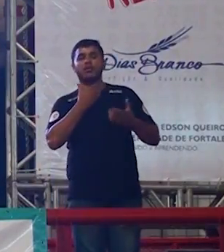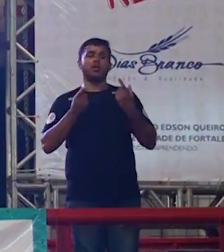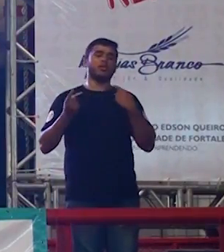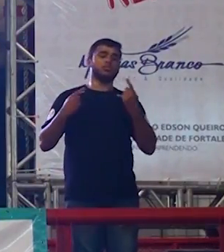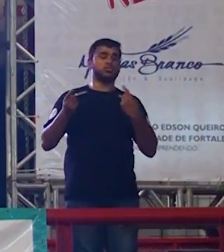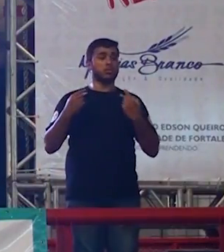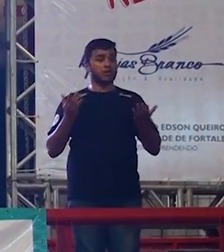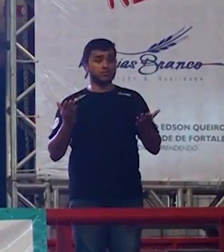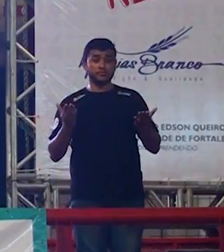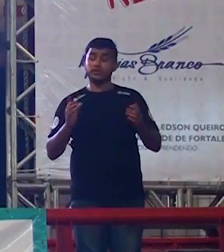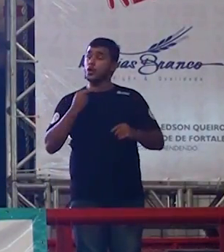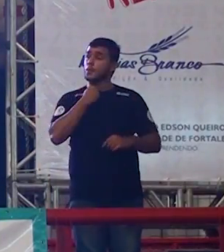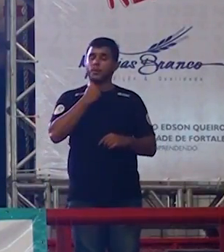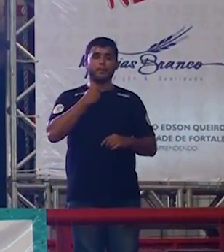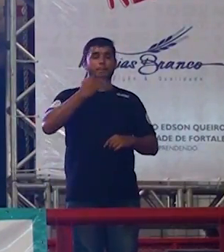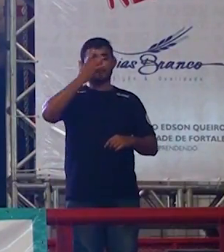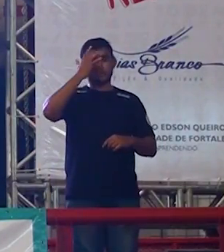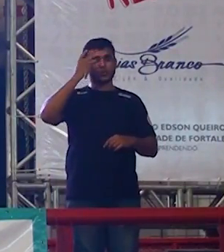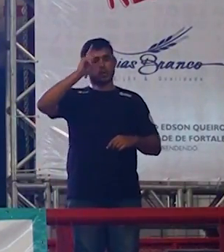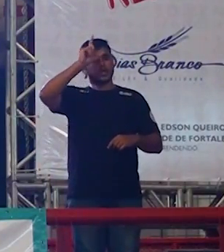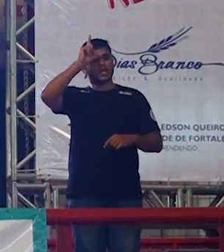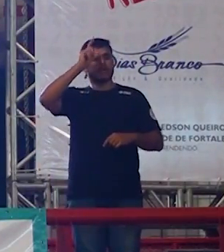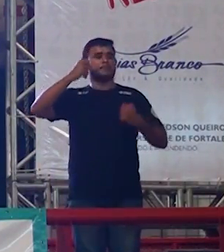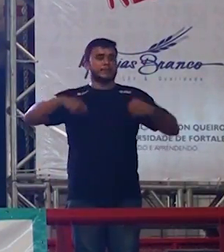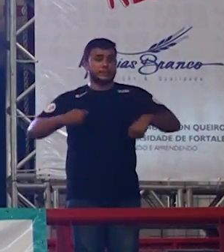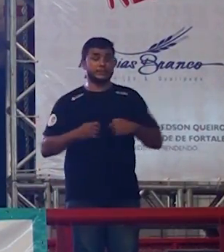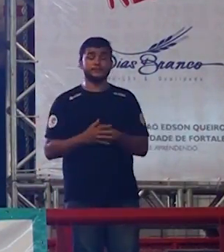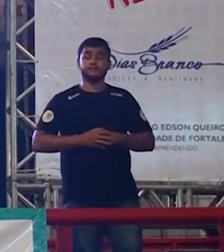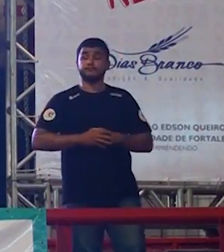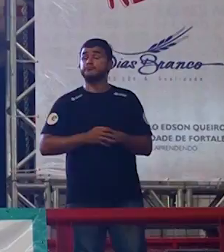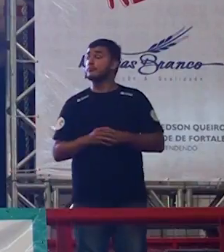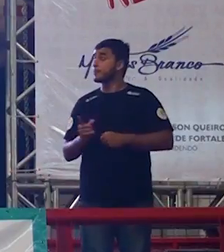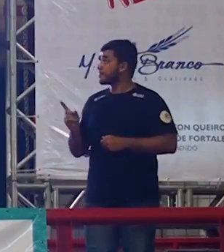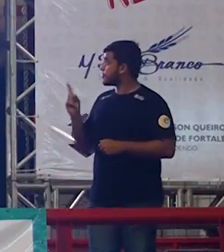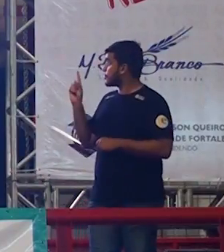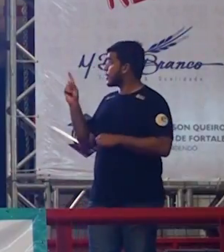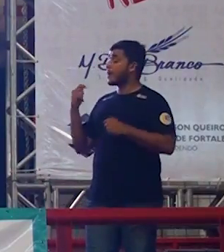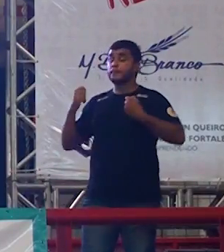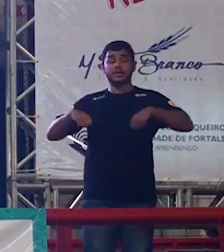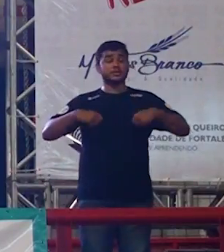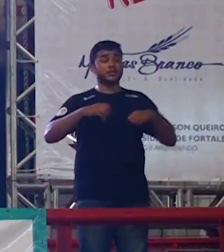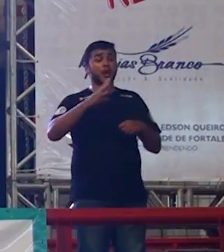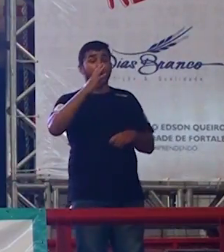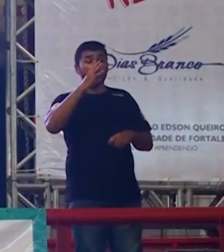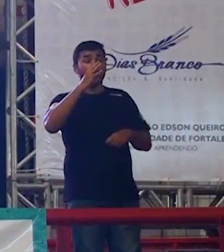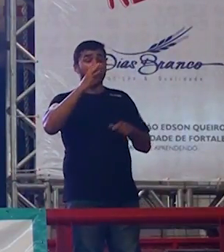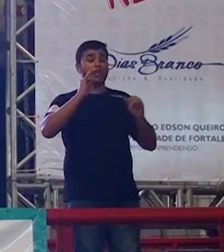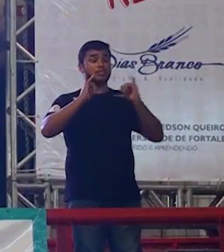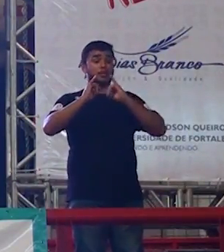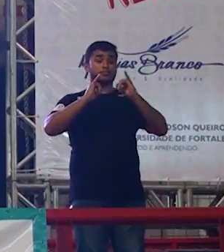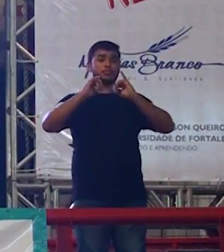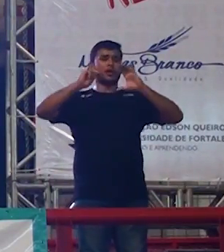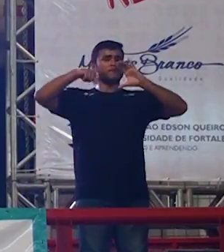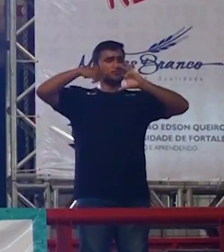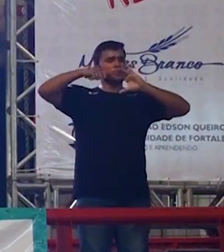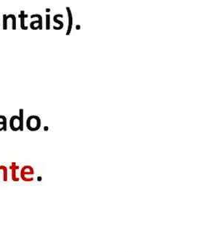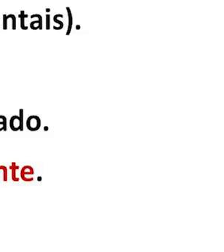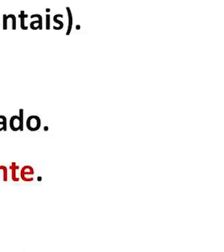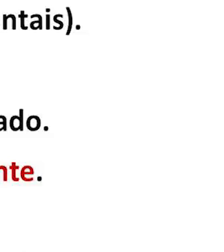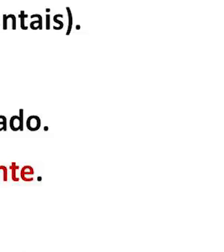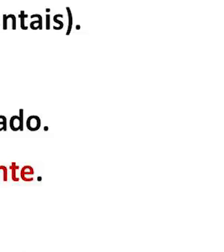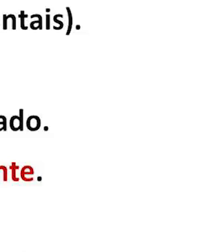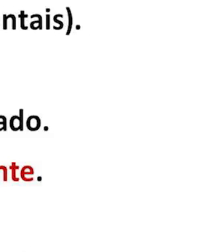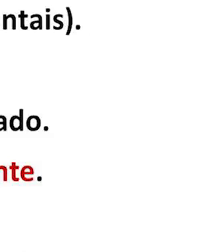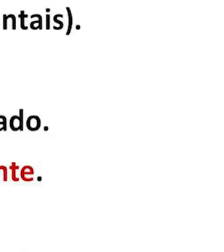que ter um líder. Use a internet, por exemplo, assistam antes de vir para o grupo videoaulas. Hoje em